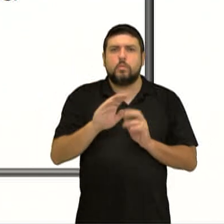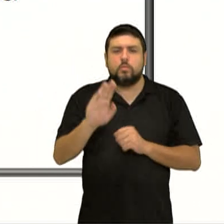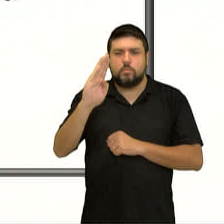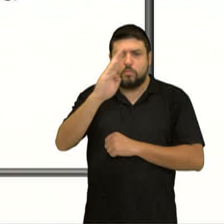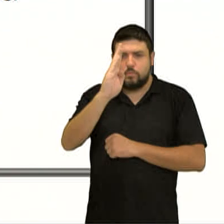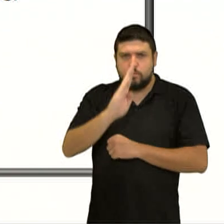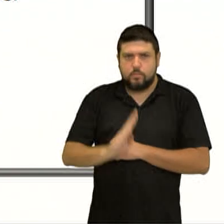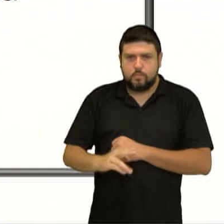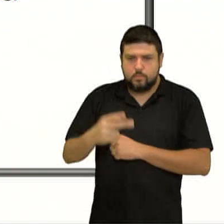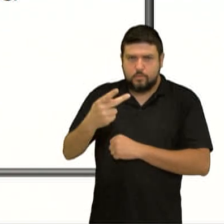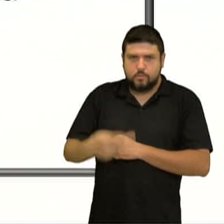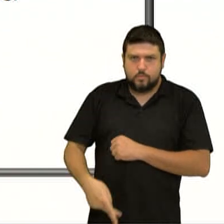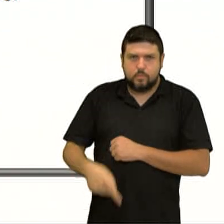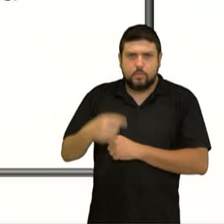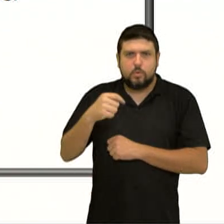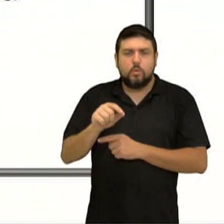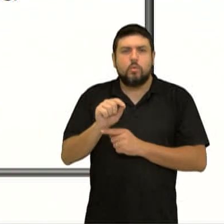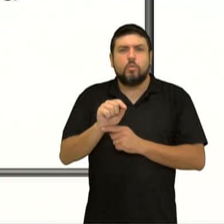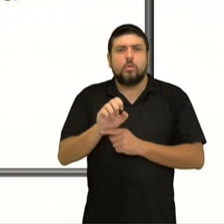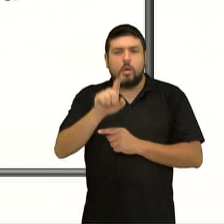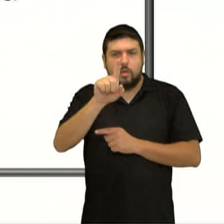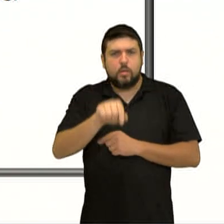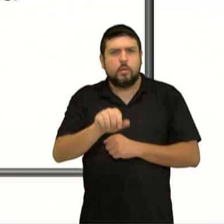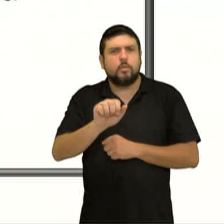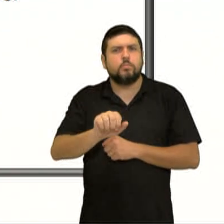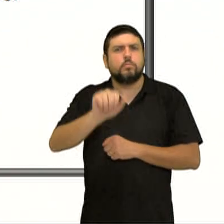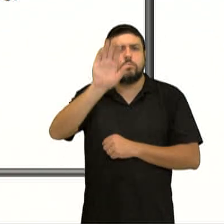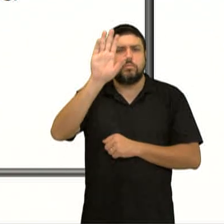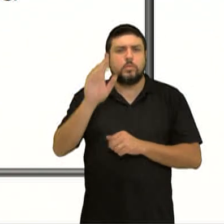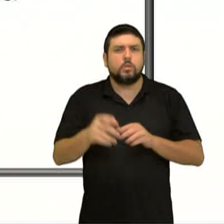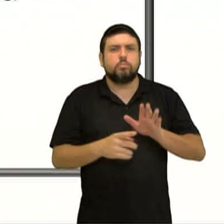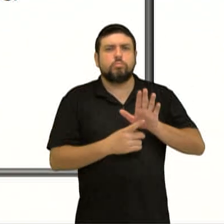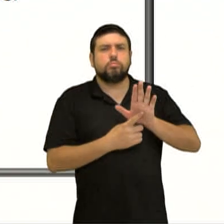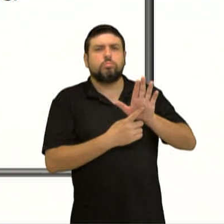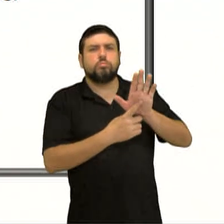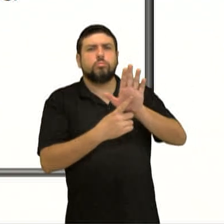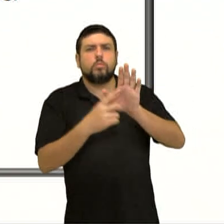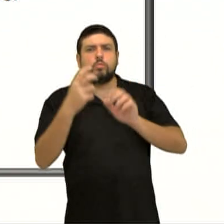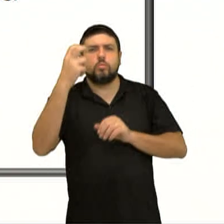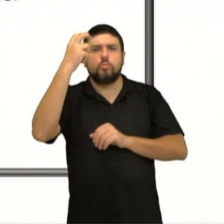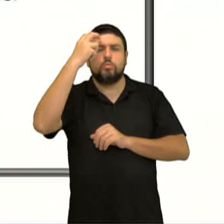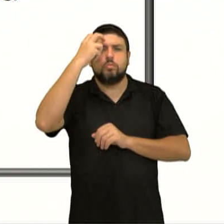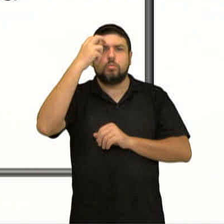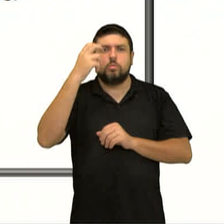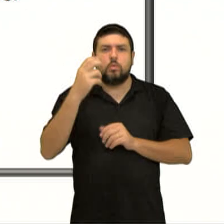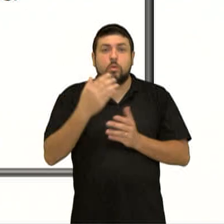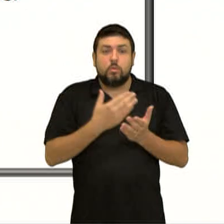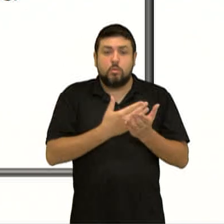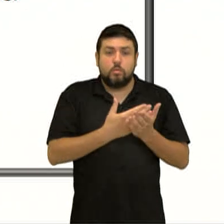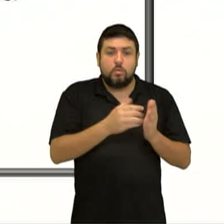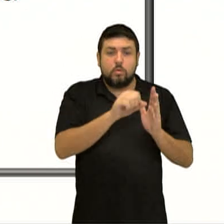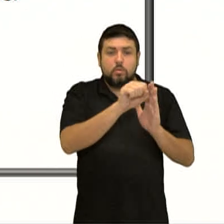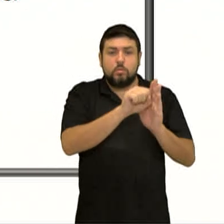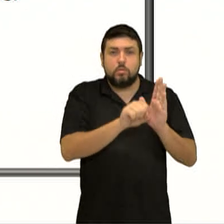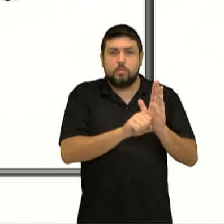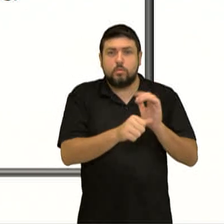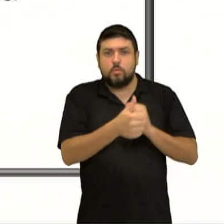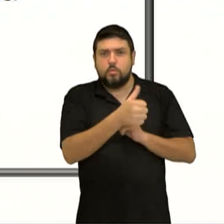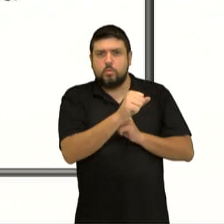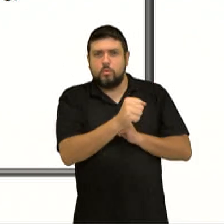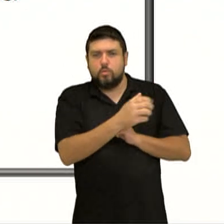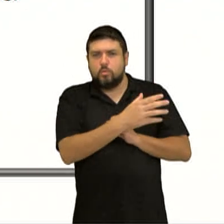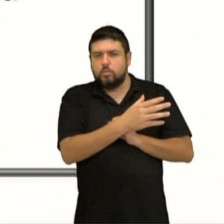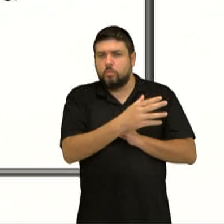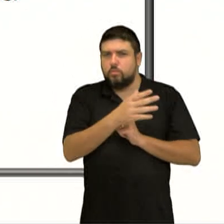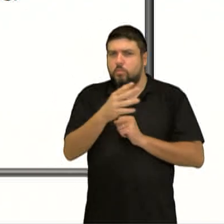dos movimentos de maior expressão da nossa cultura, que vai desde o século XVIII até as duas primeiras